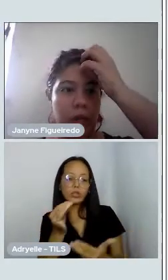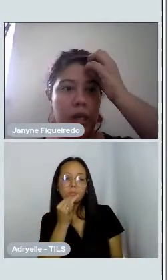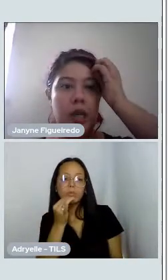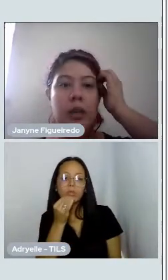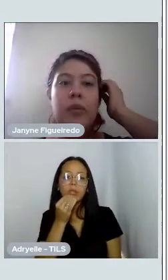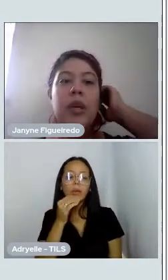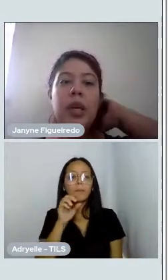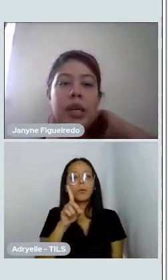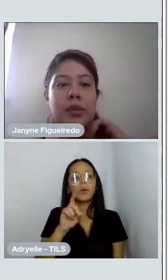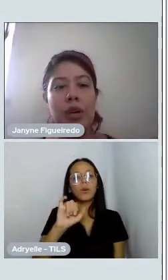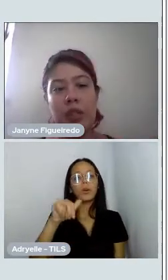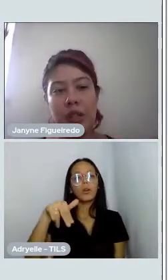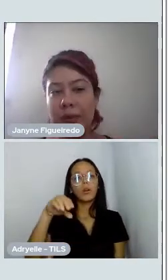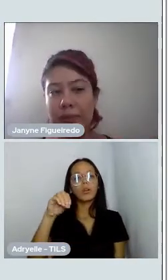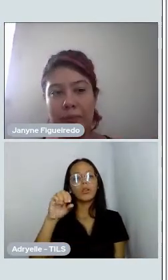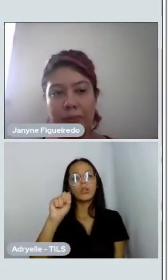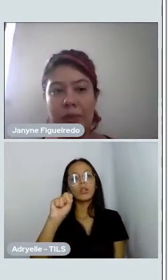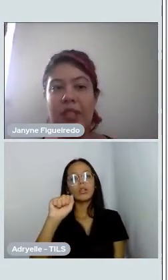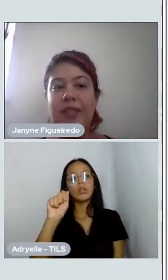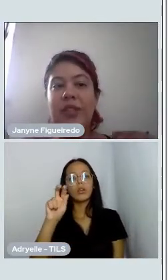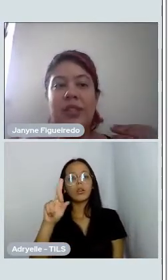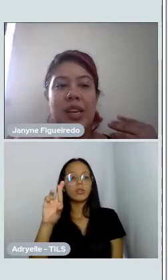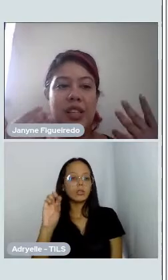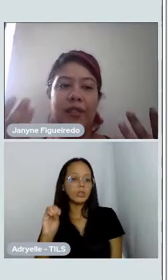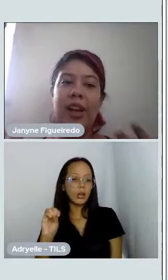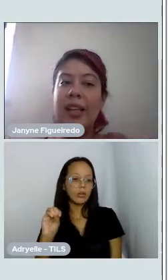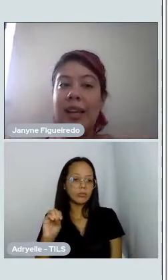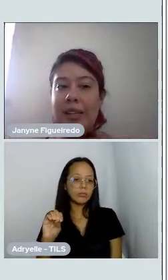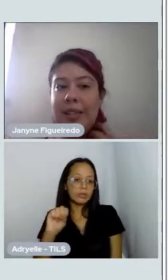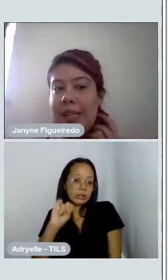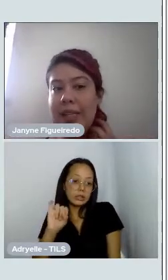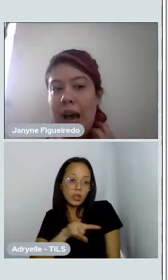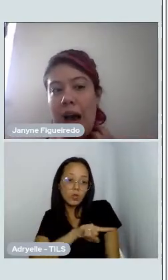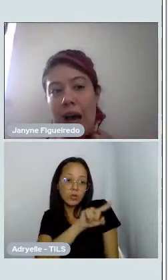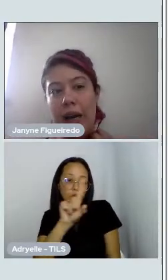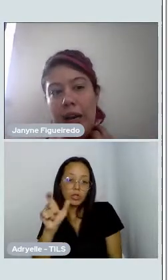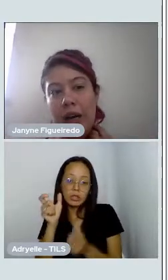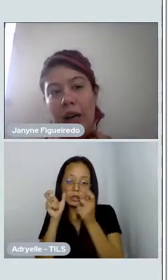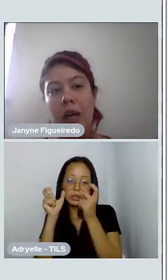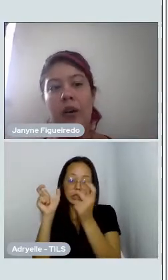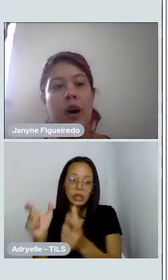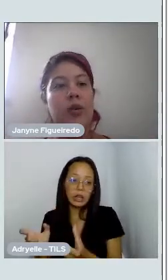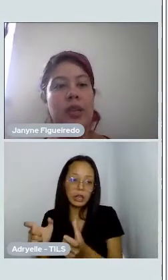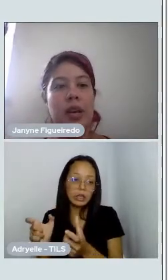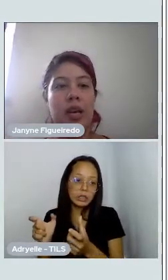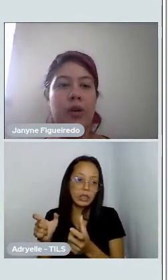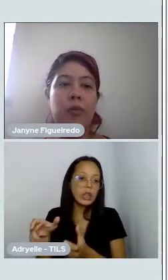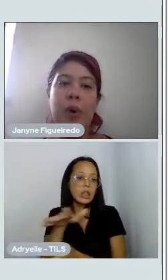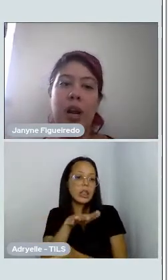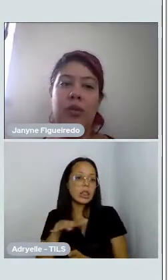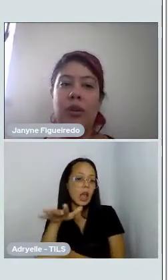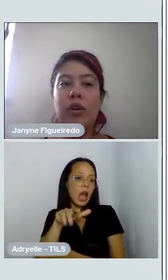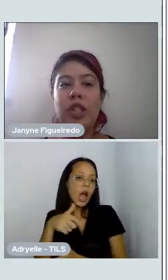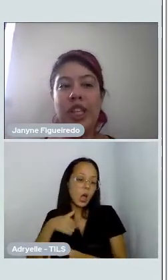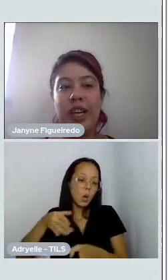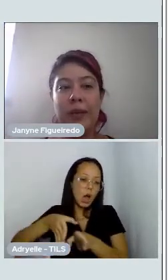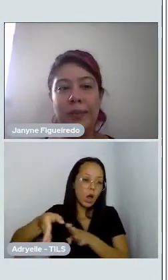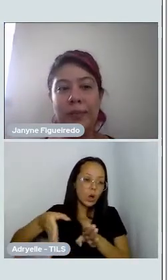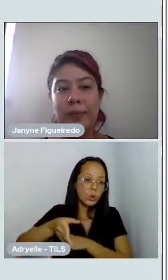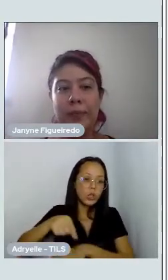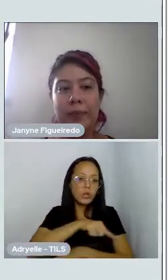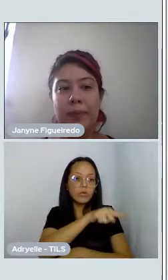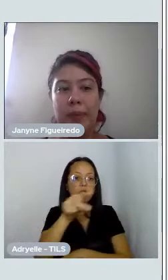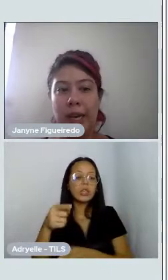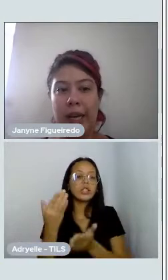exemplo. Isso a gente, se vocês tiverem interesse nessa área, eu aconselho